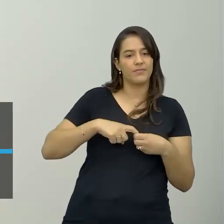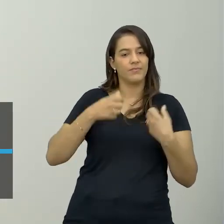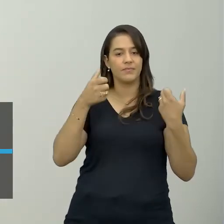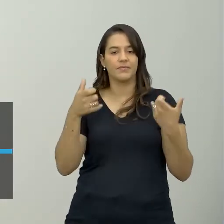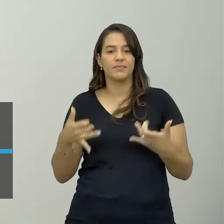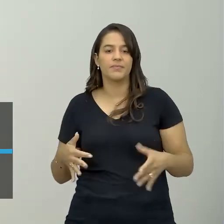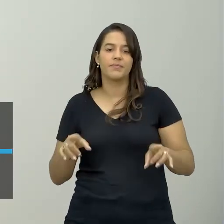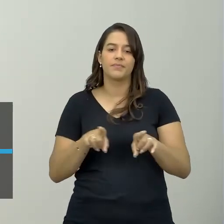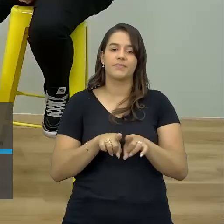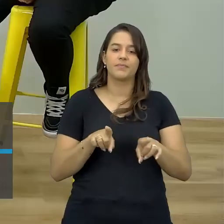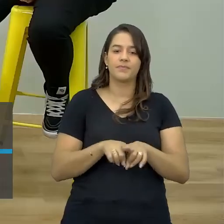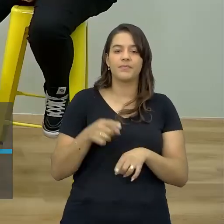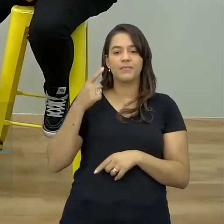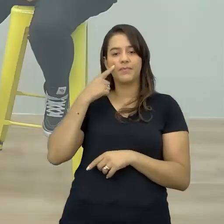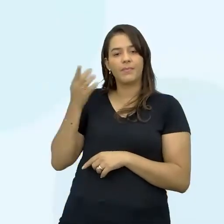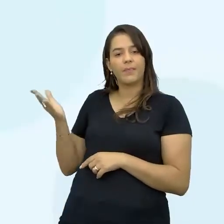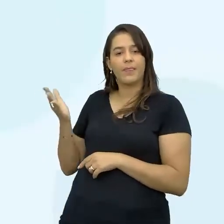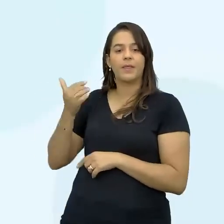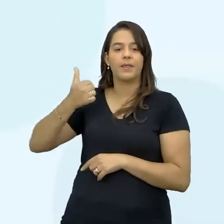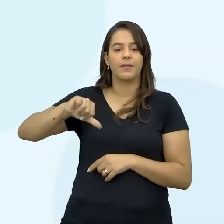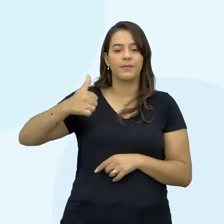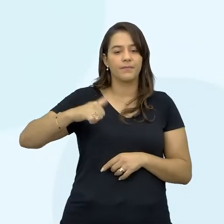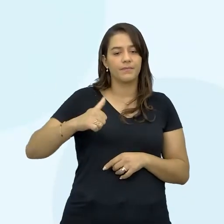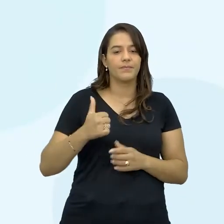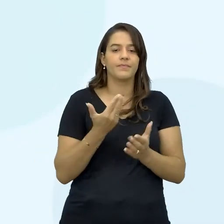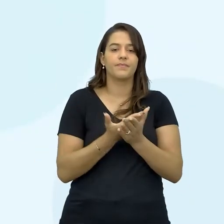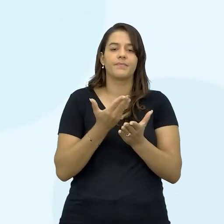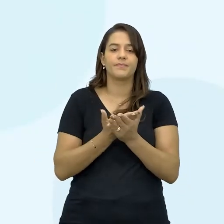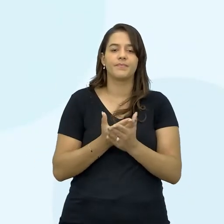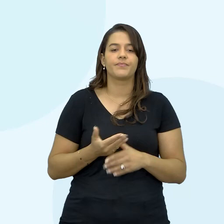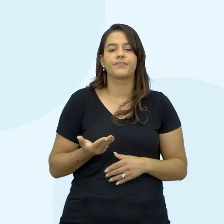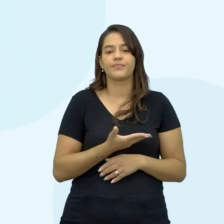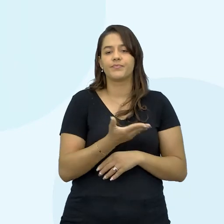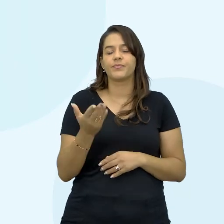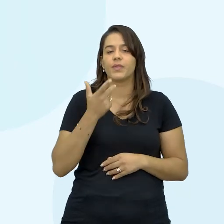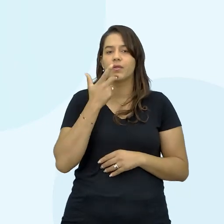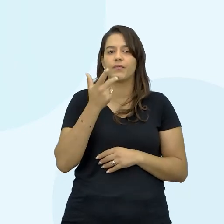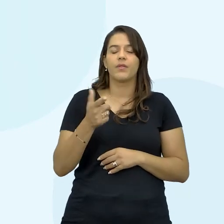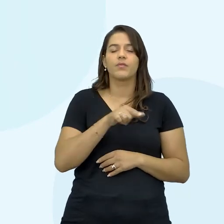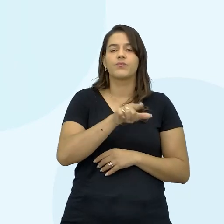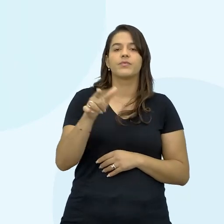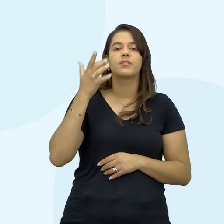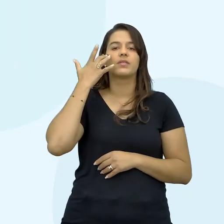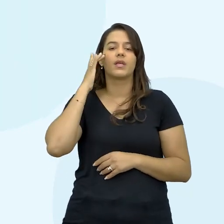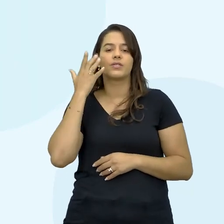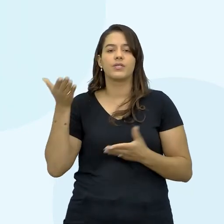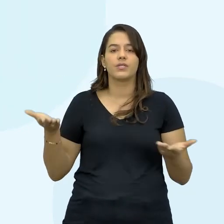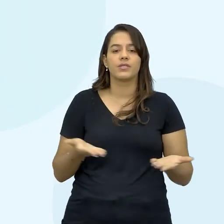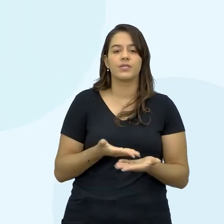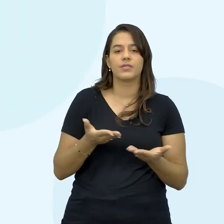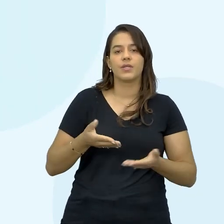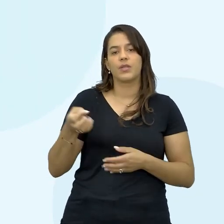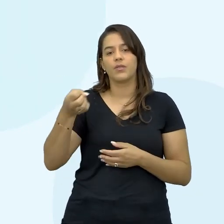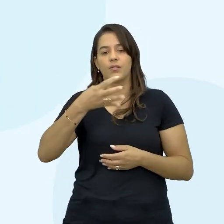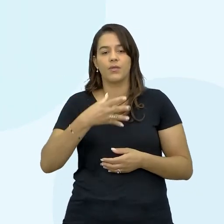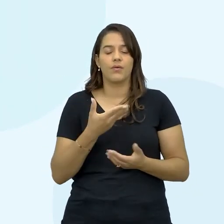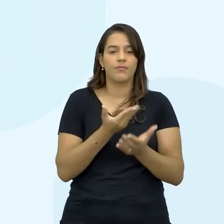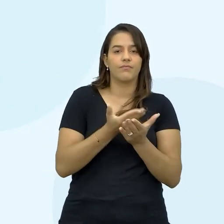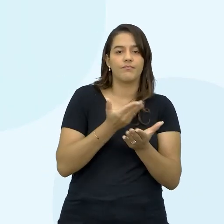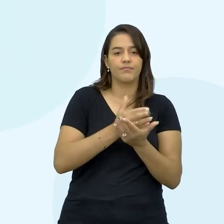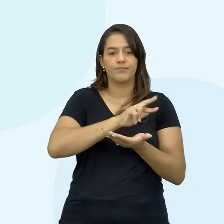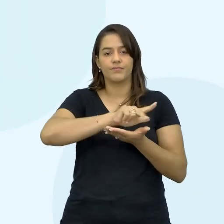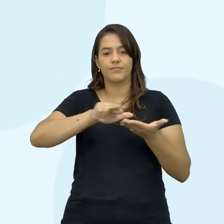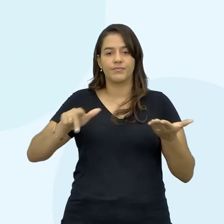isso, tá? Não esqueça de avaliar a nossa aula, Por né? favor. De falar assim, o que você está achando sobre esse novo formato, sobre essas novas